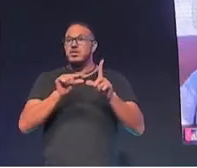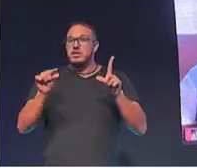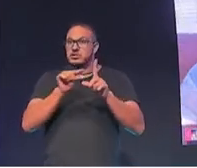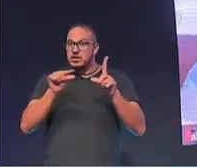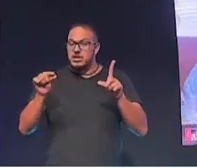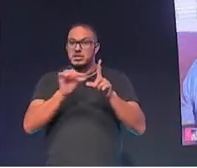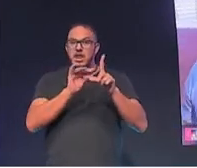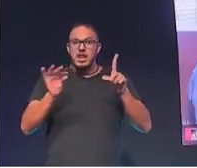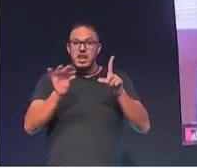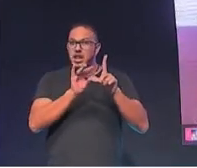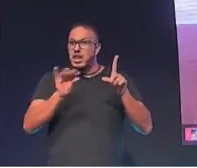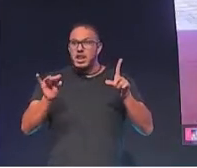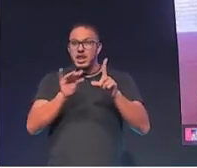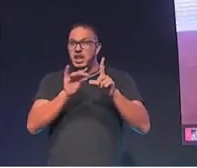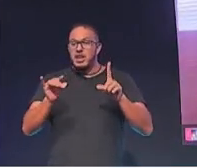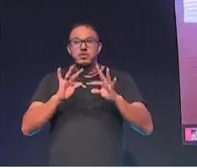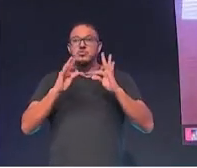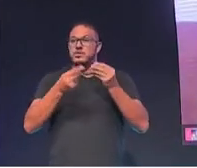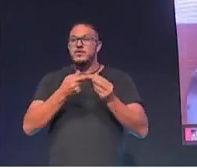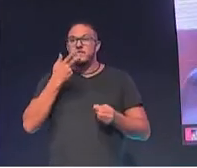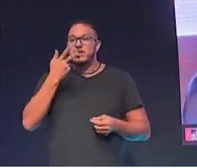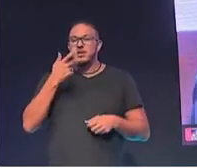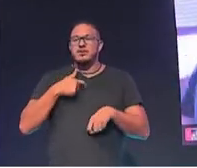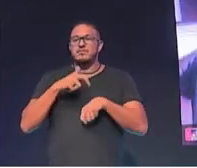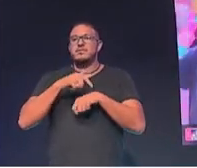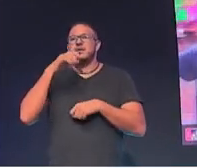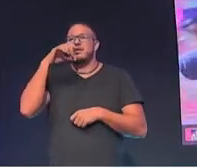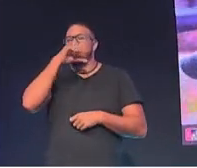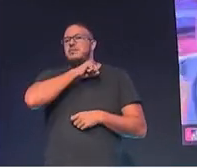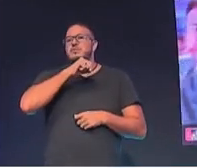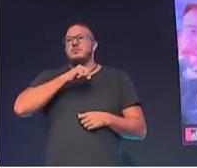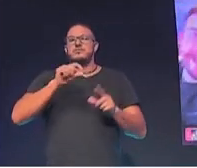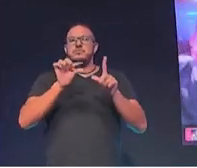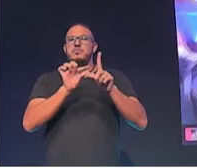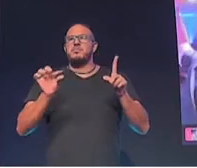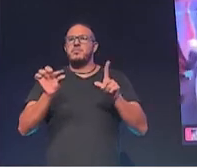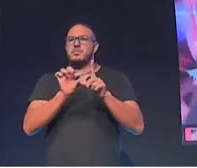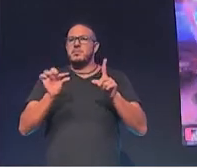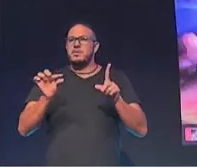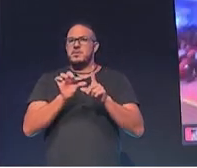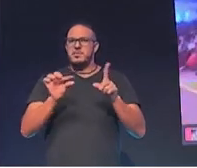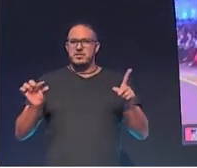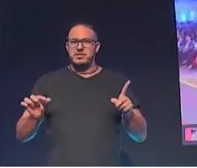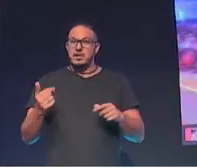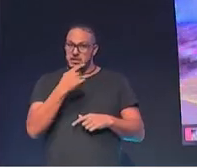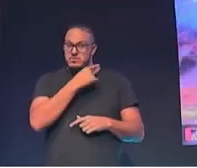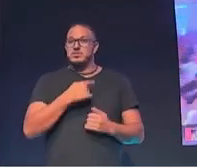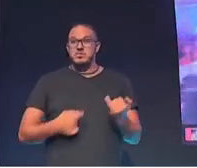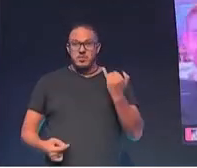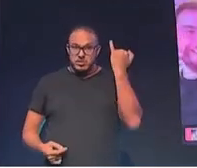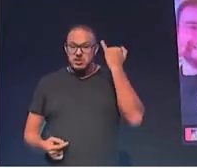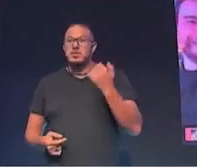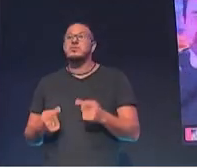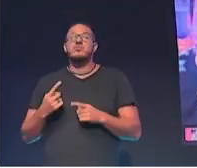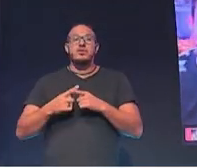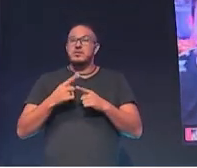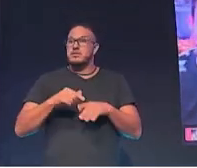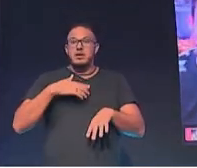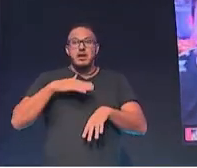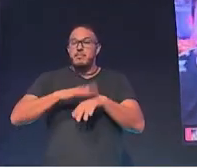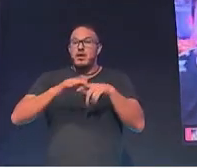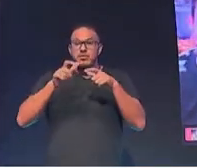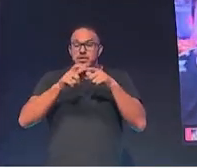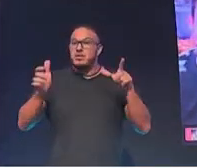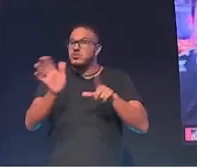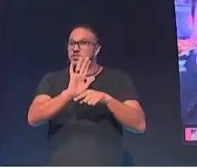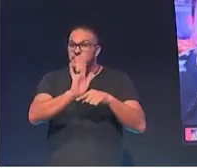escreveu tudo o que eu falei, rapidamente ele escreveu num vídeo legendado. E isso é importante porque a maioria dos vídeos que a